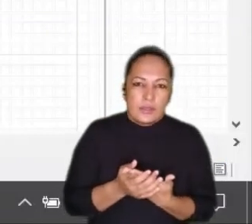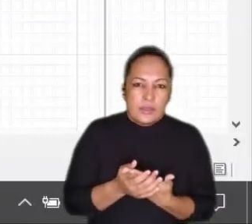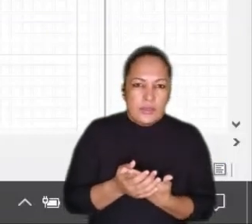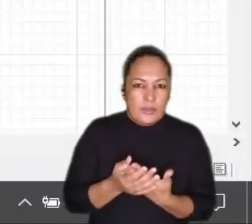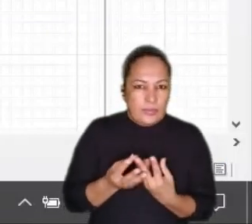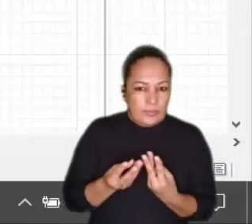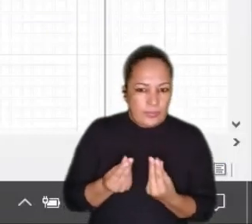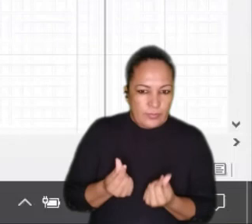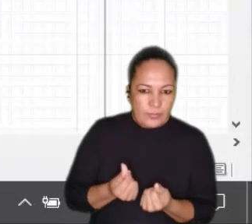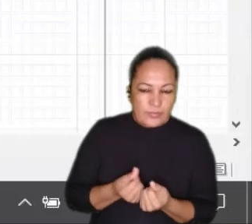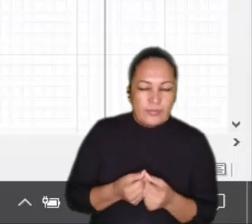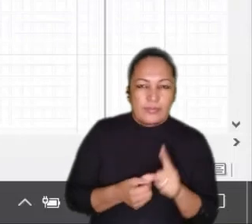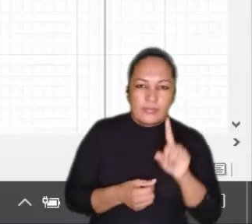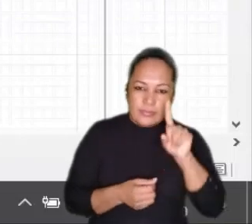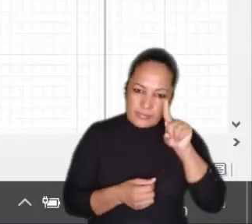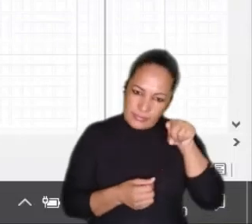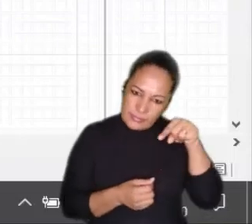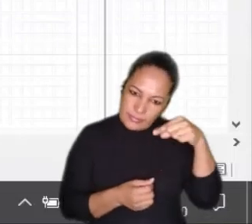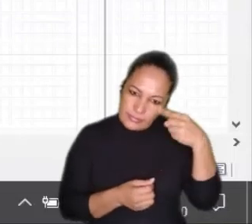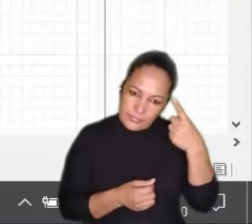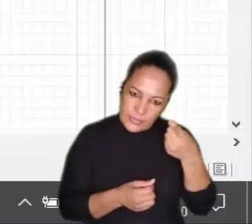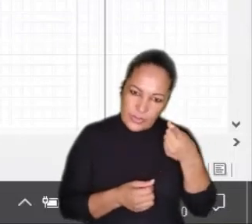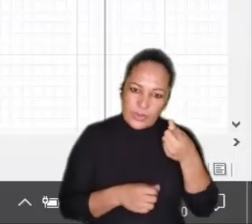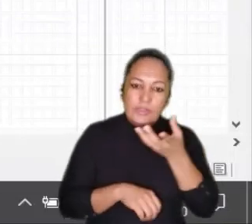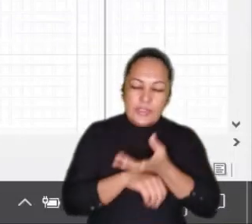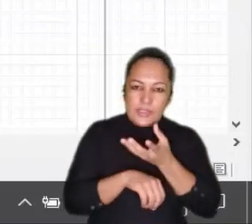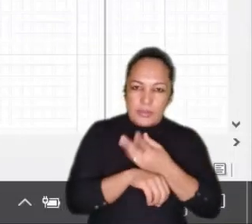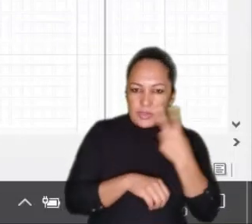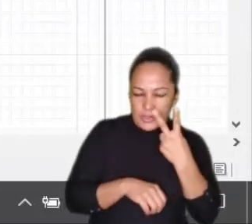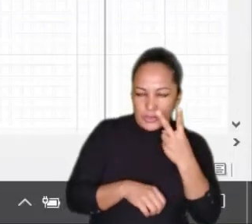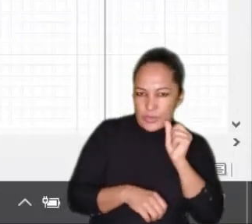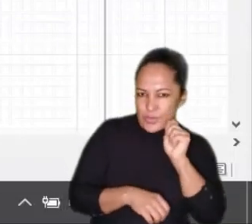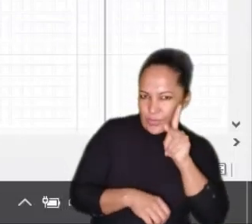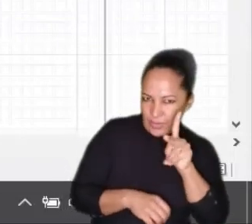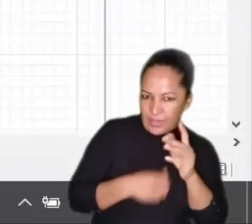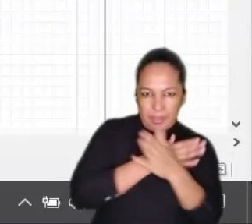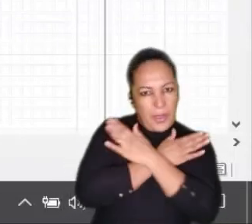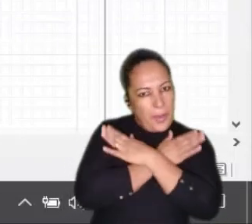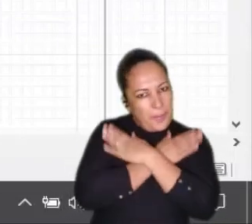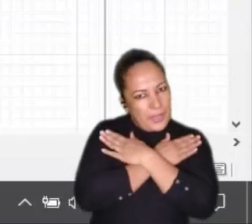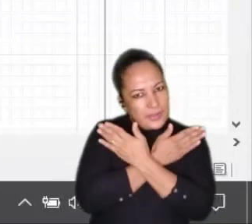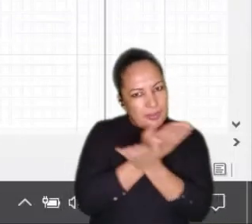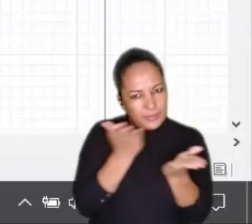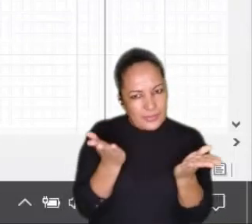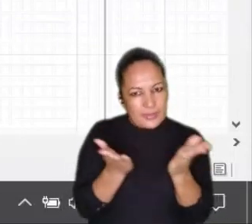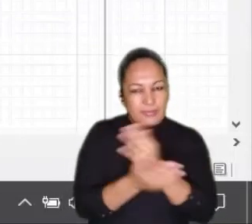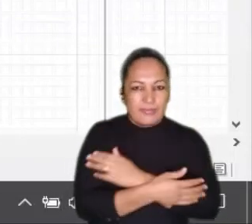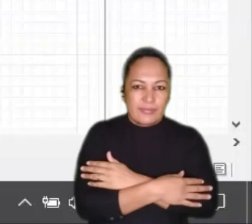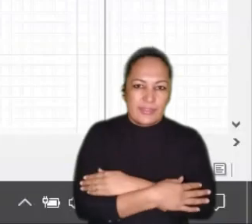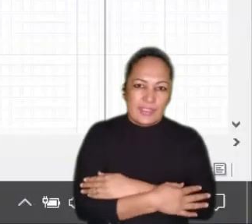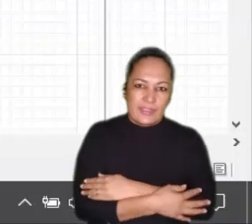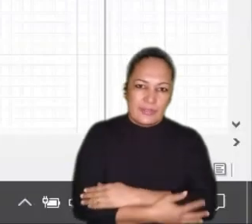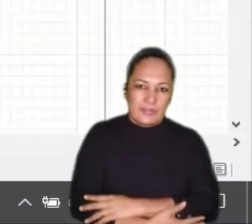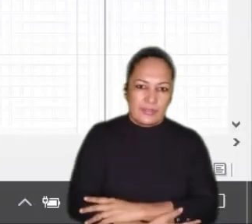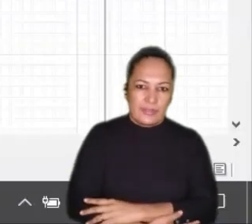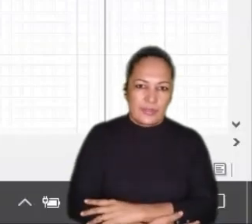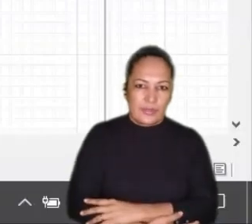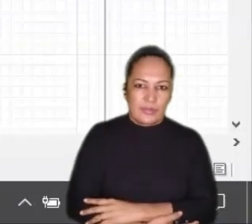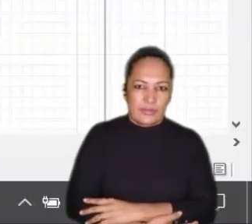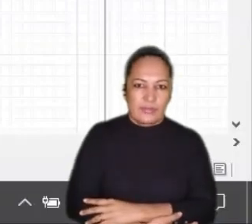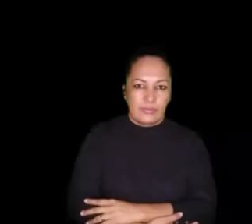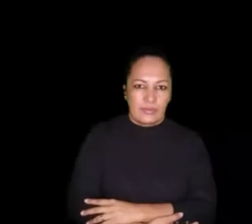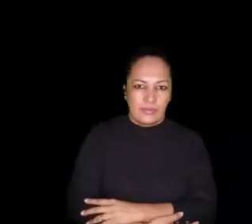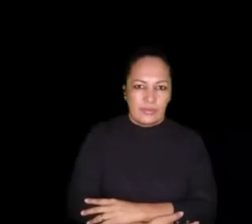aulas. E nos vemos aí na disciplina 2, tá bom? Abraço e até mais.